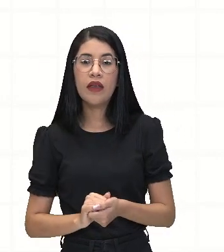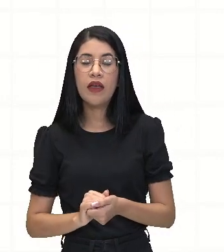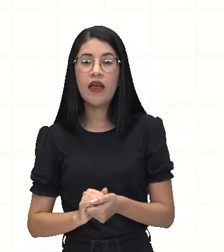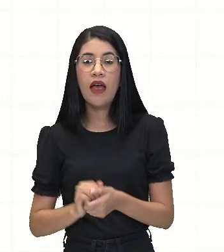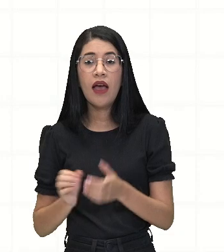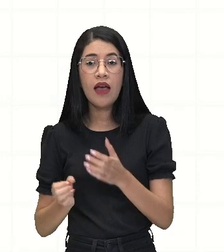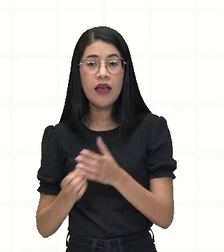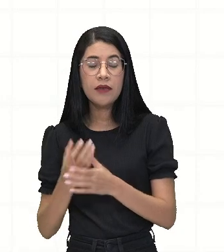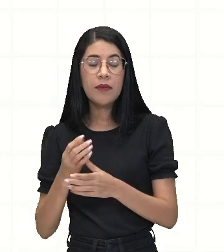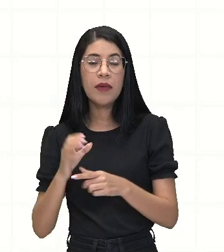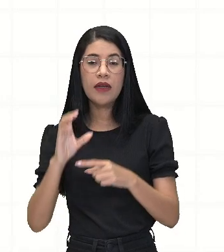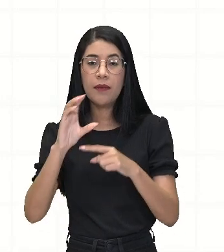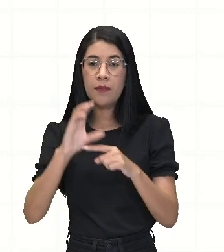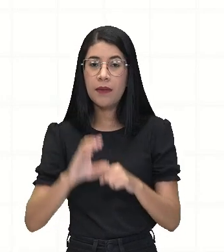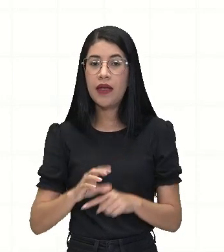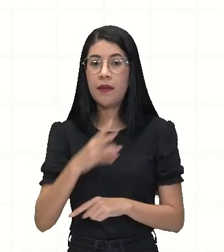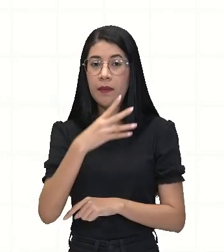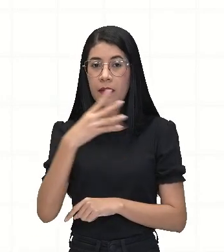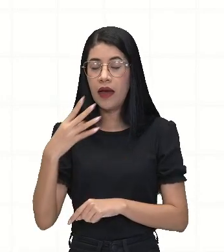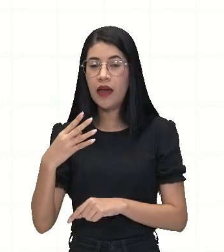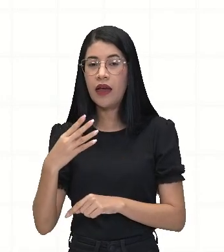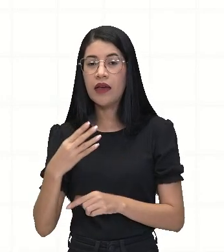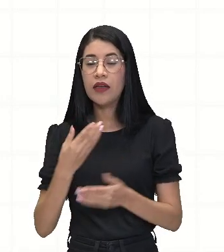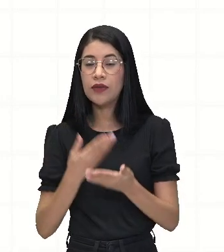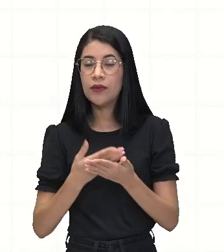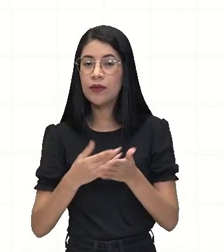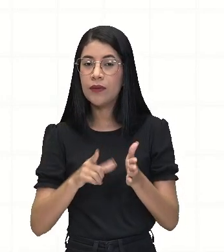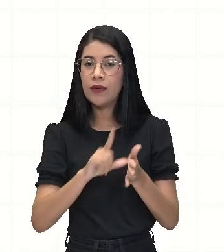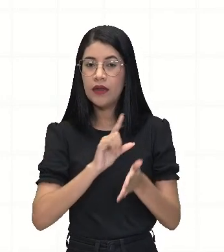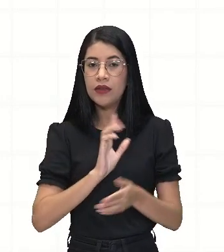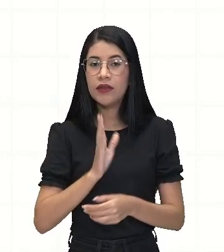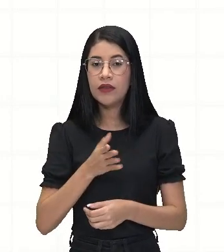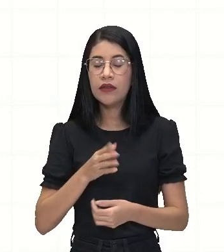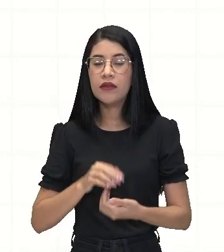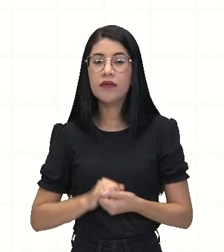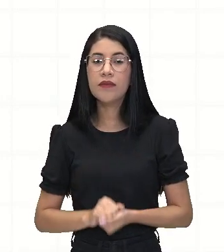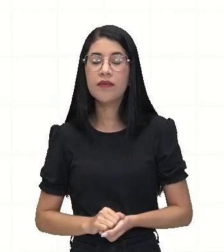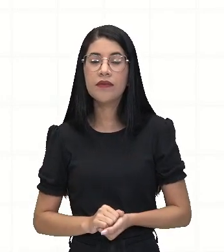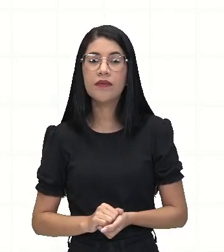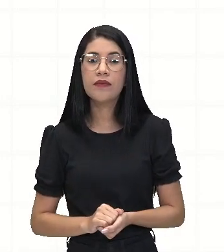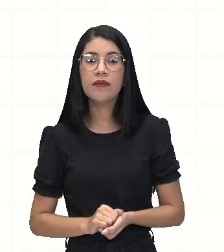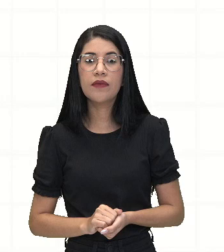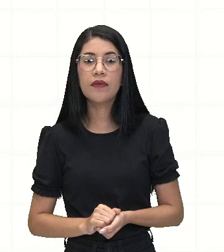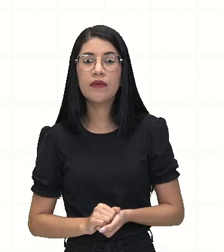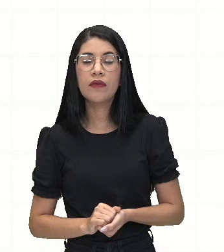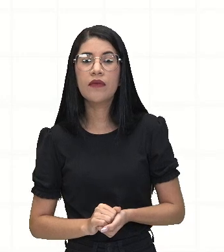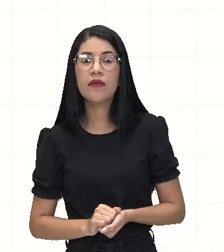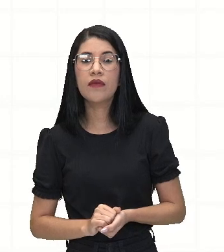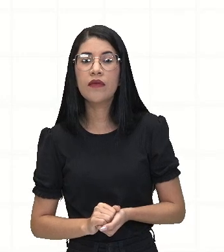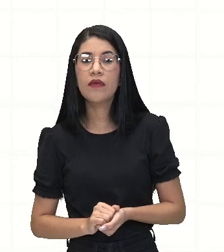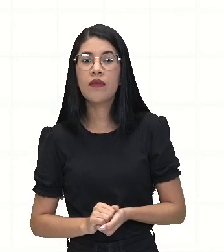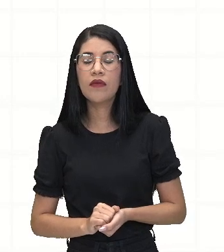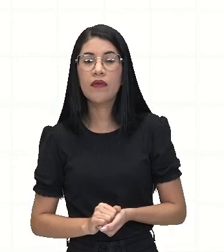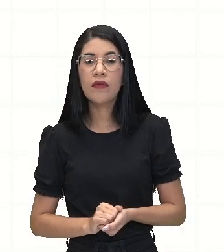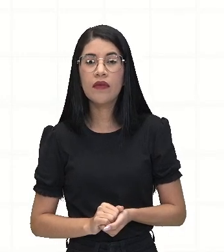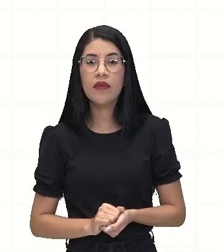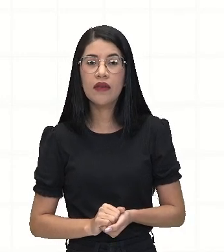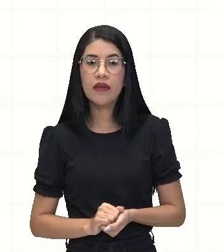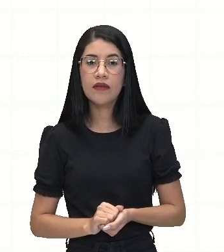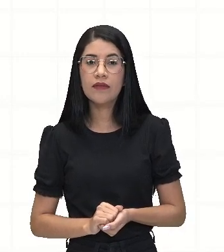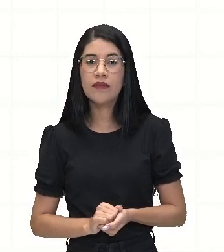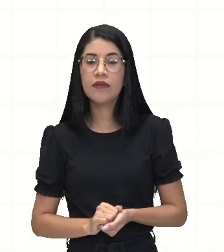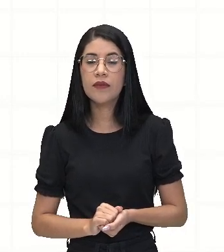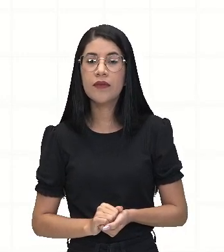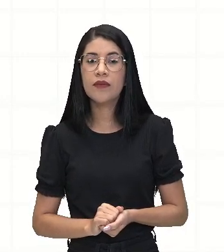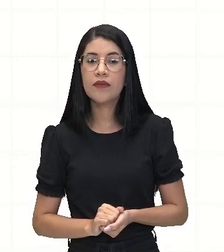capitanias hereditárias que a gente verificou lá anteriormente no nosso mapa. Nós temos na parte aí mais do